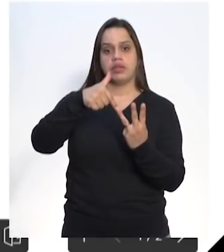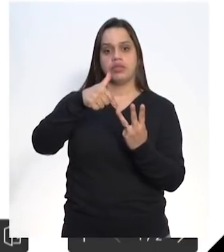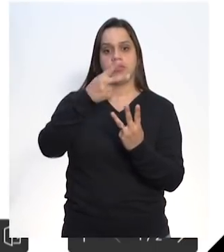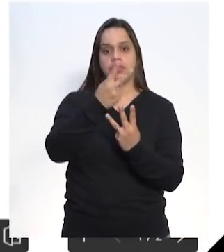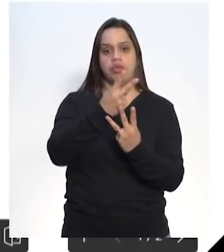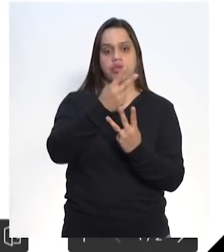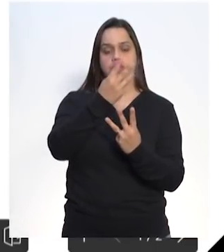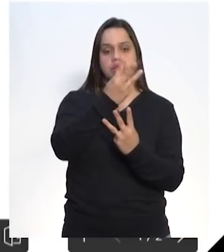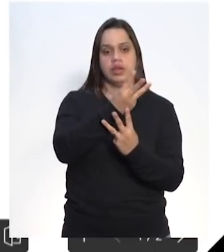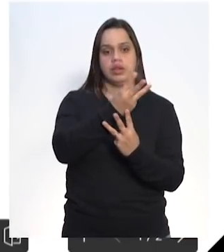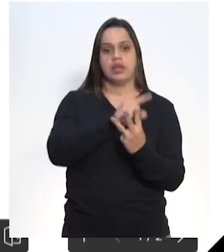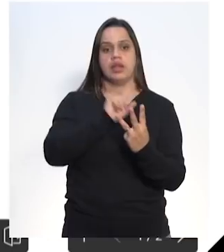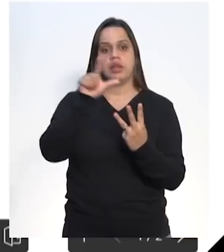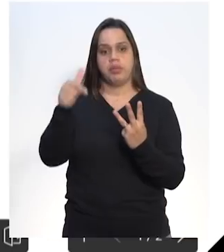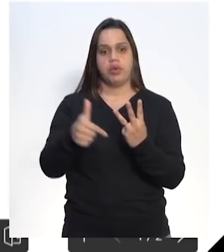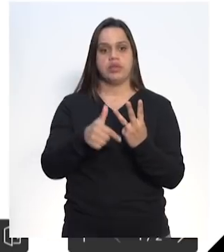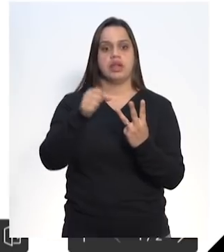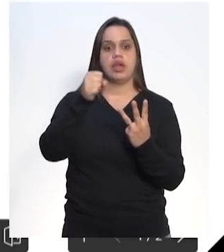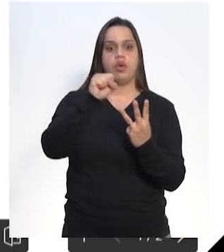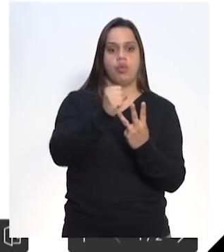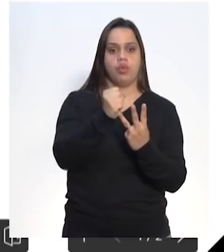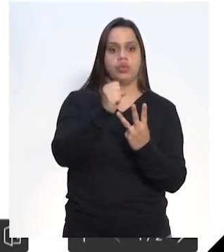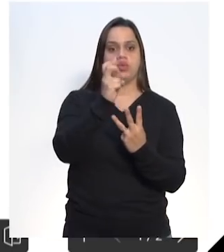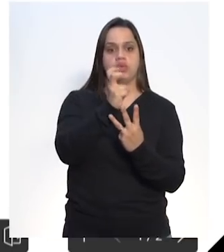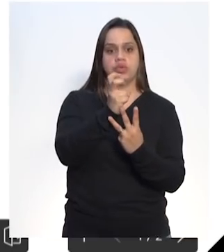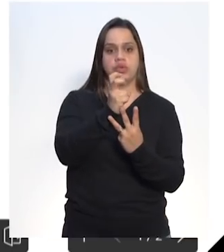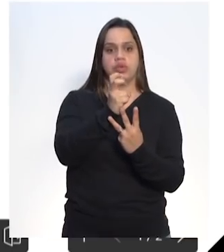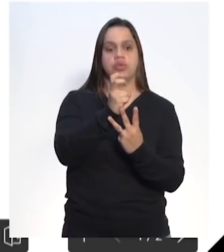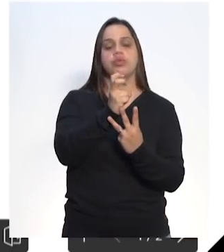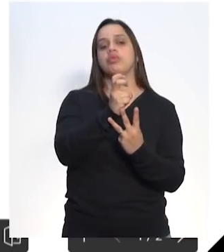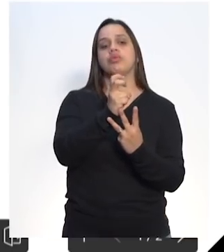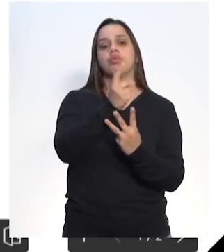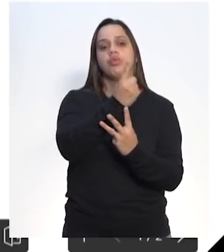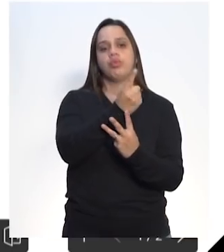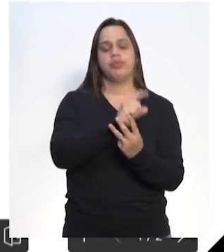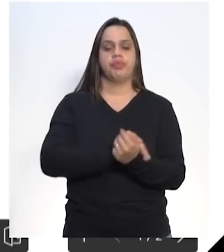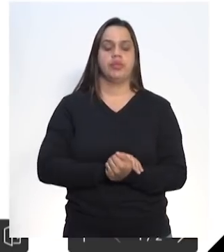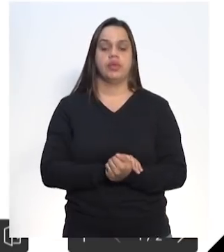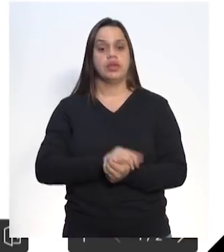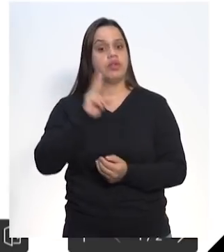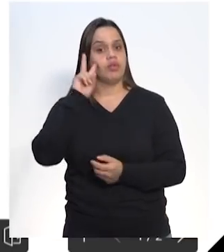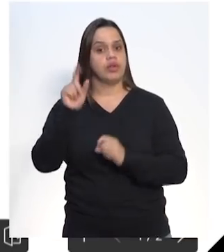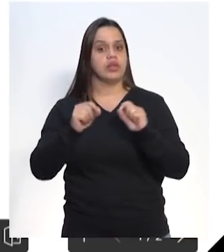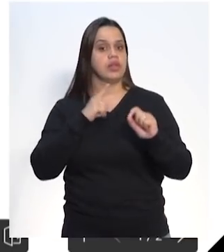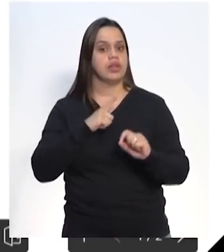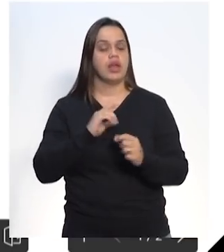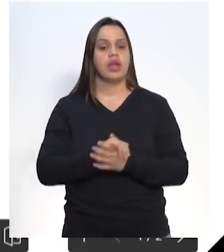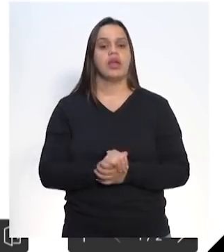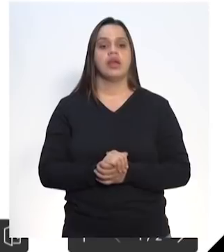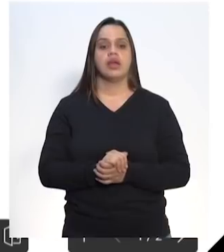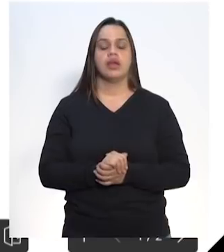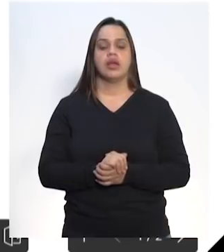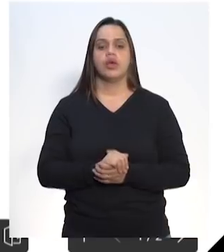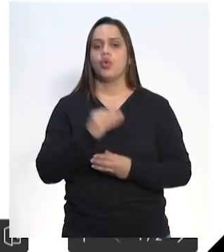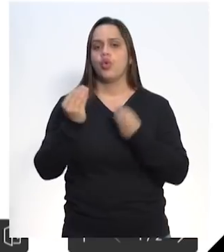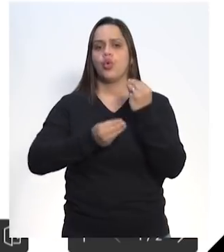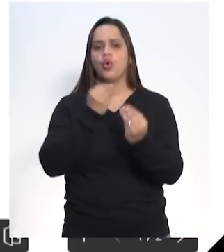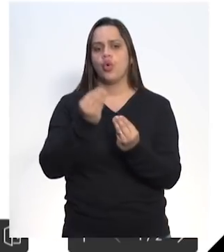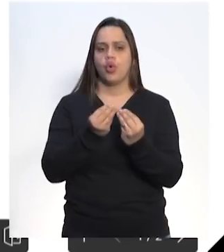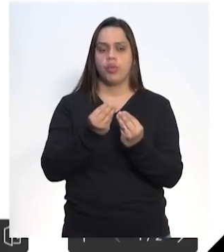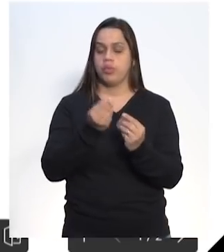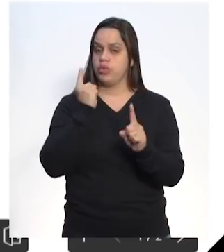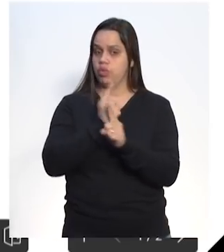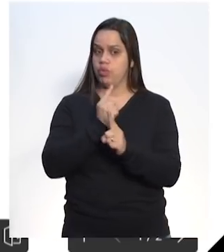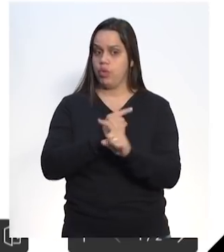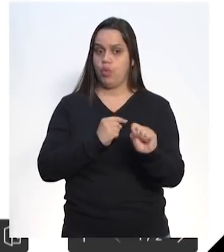3, 8, 5, 1. Beleza. Então, eu tenho esse valor aí. O que eu tenho que encontrar? O valor